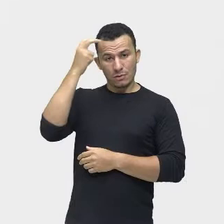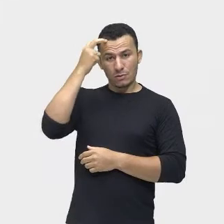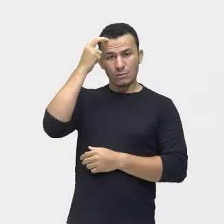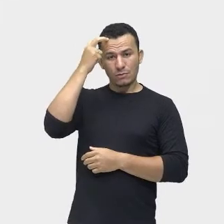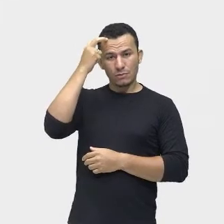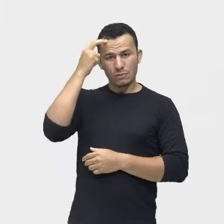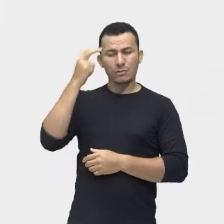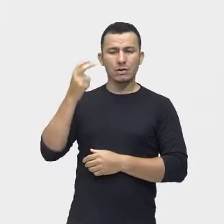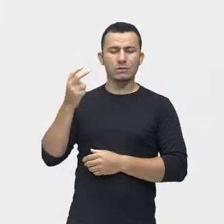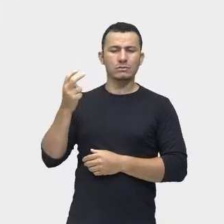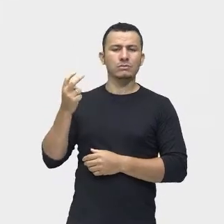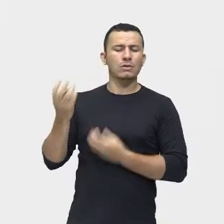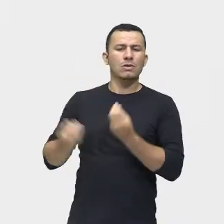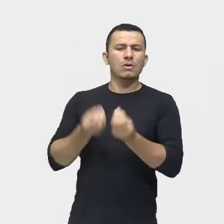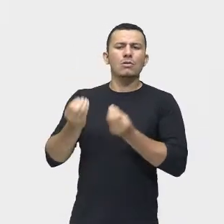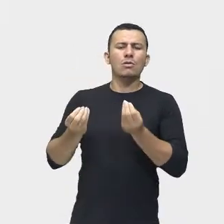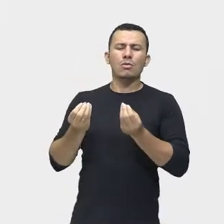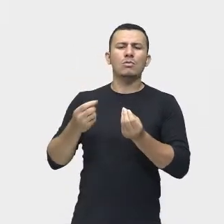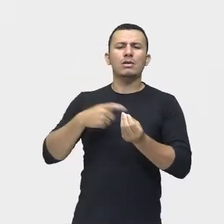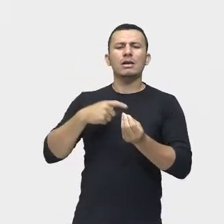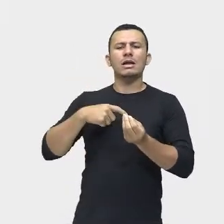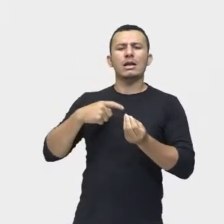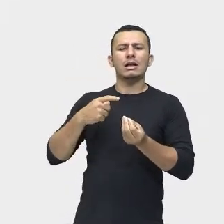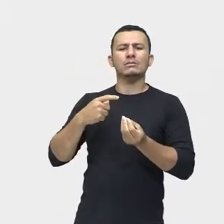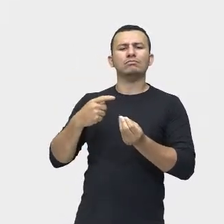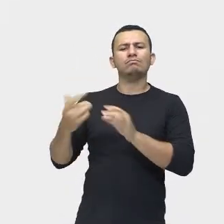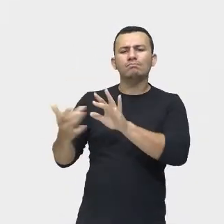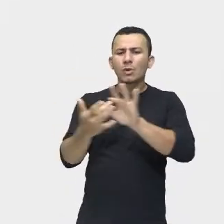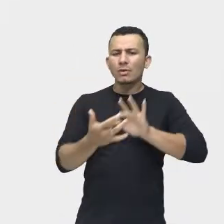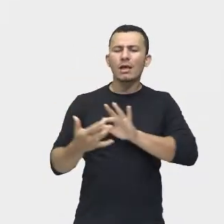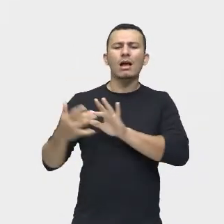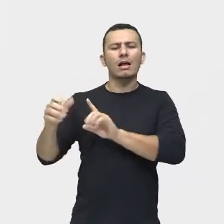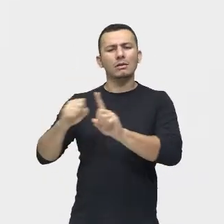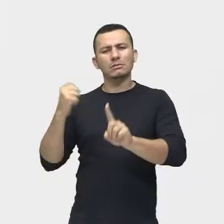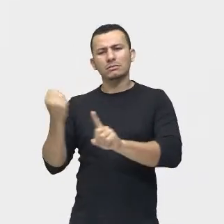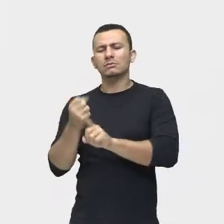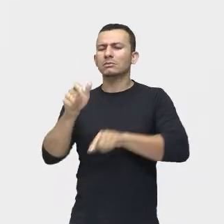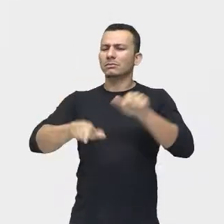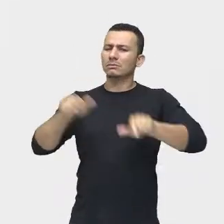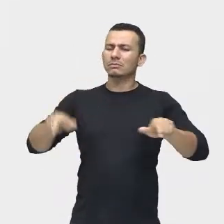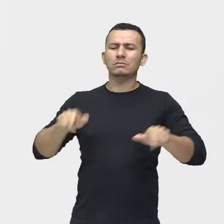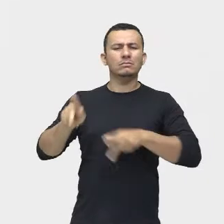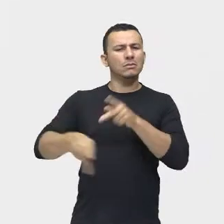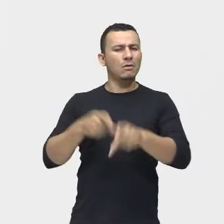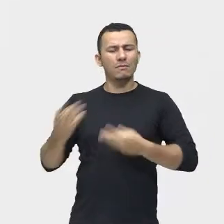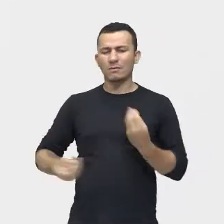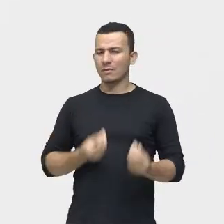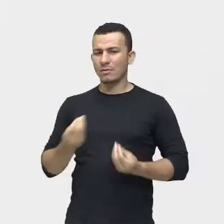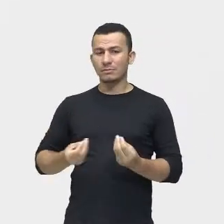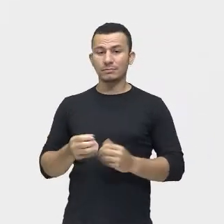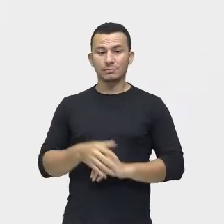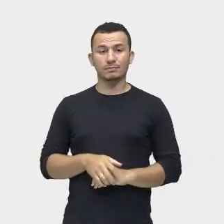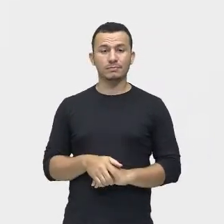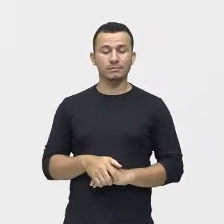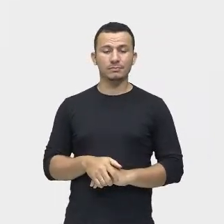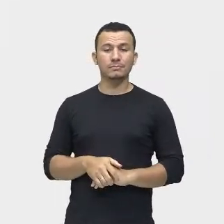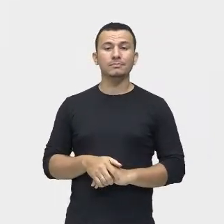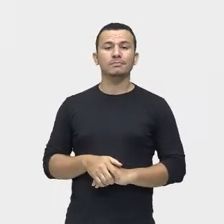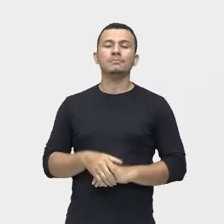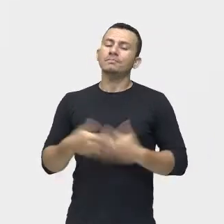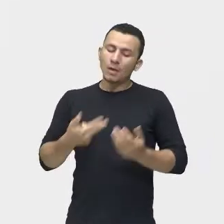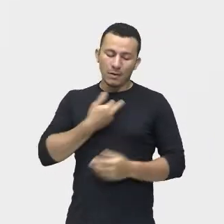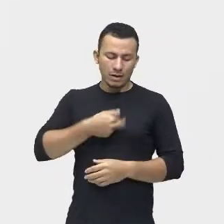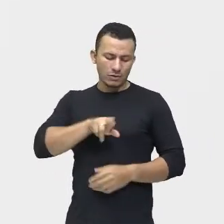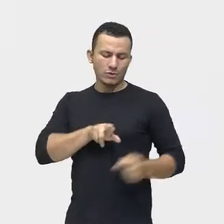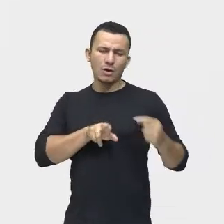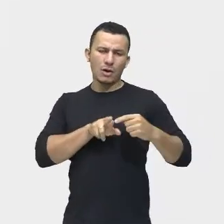de que forma que ela age na vida de um povo. Vamos lá. A religião é uma forma de cultura,